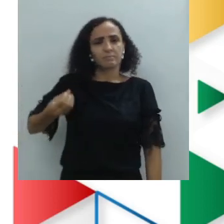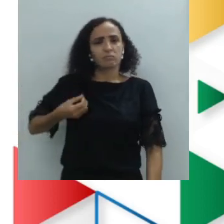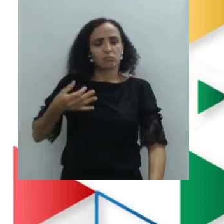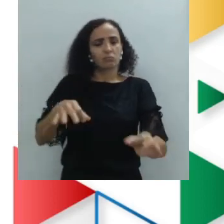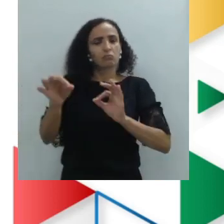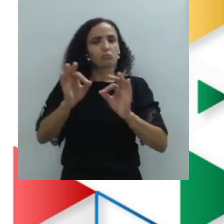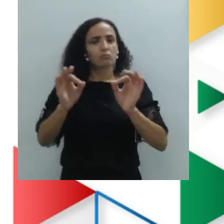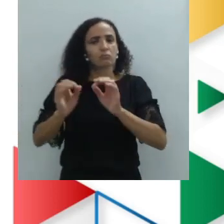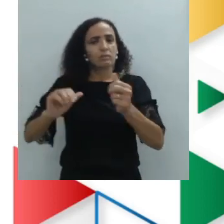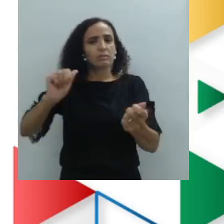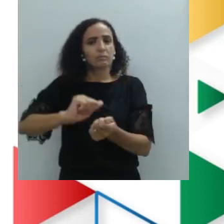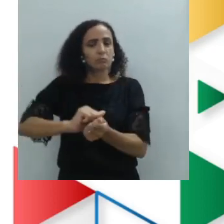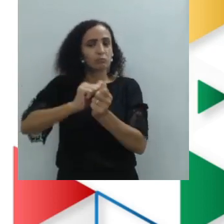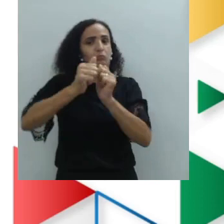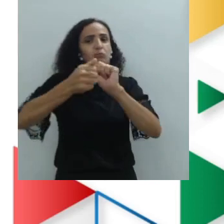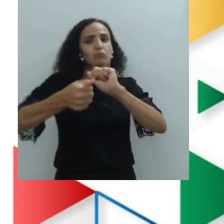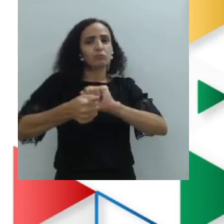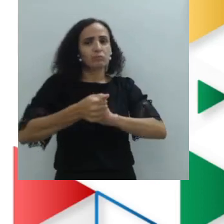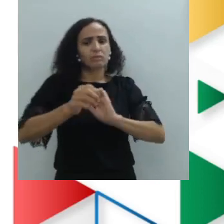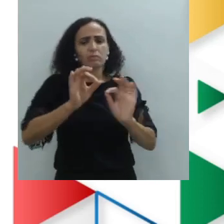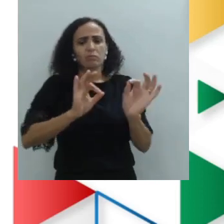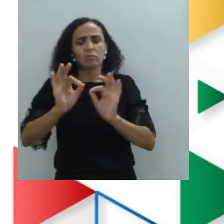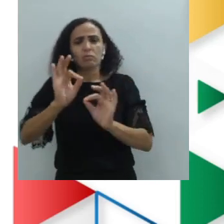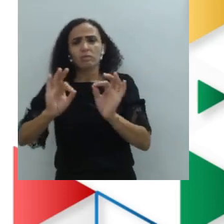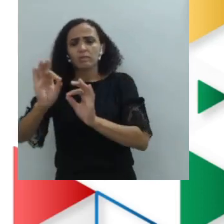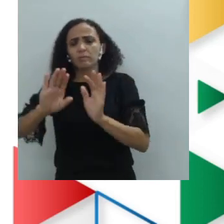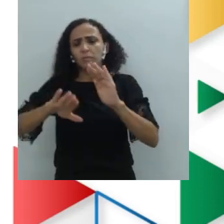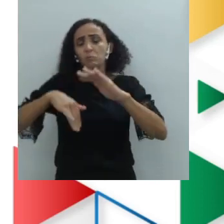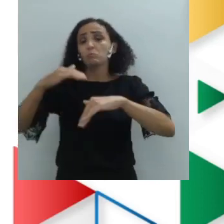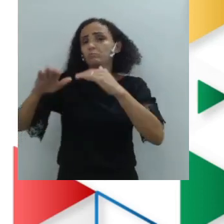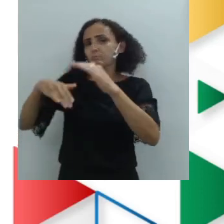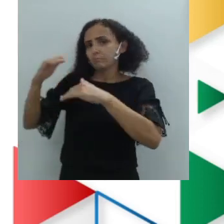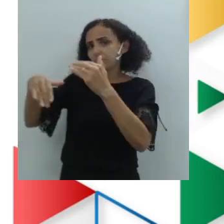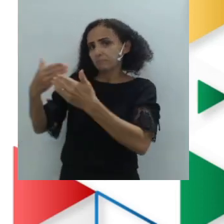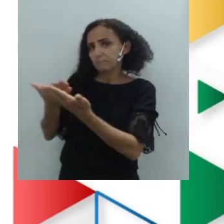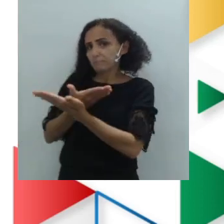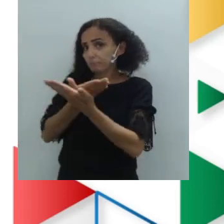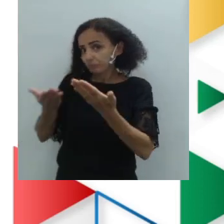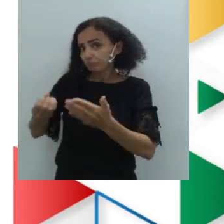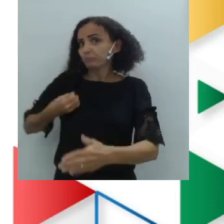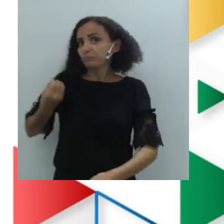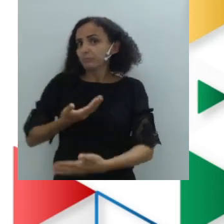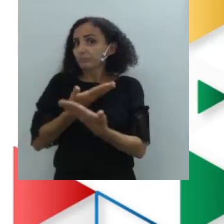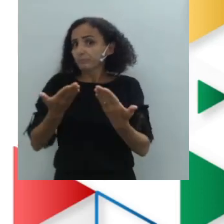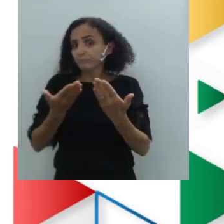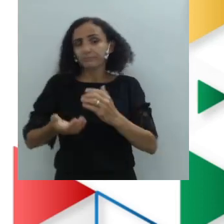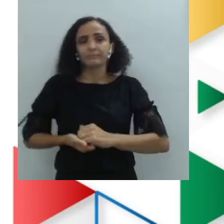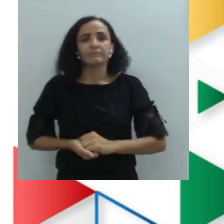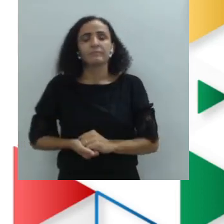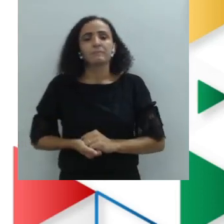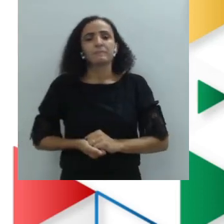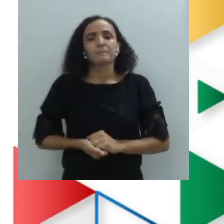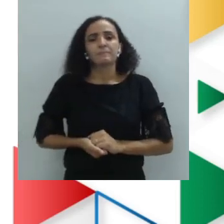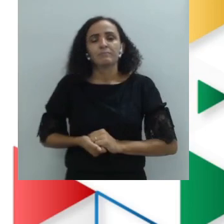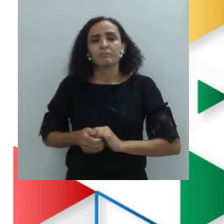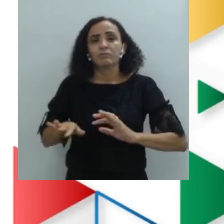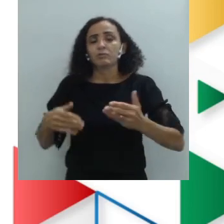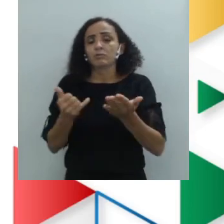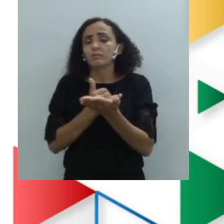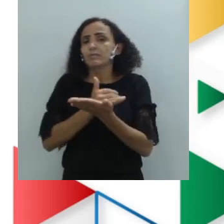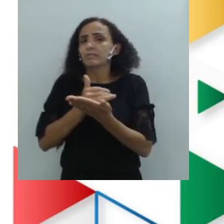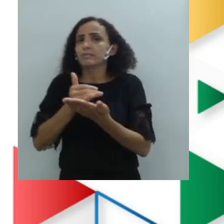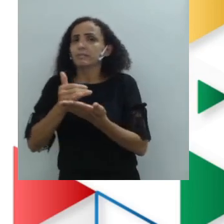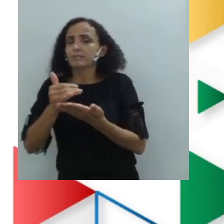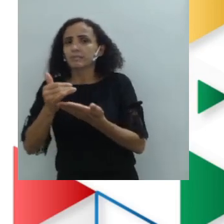organização vão ser adequados, vão ser criados, vão ser desenvolvidos pelos seres vivos, beleza? Então, tudo começa com